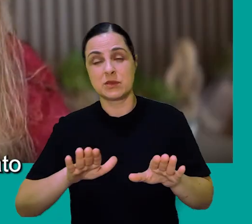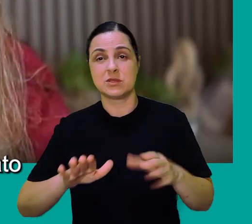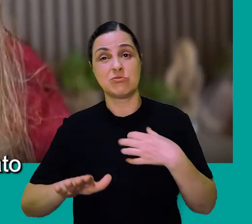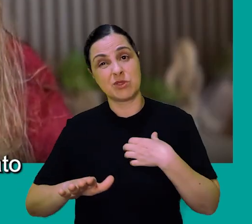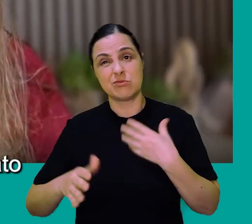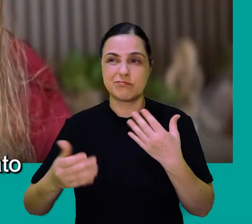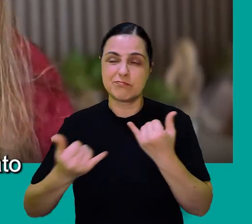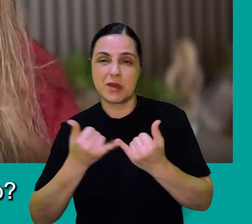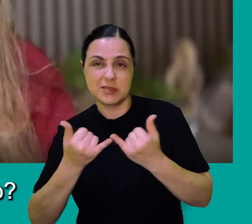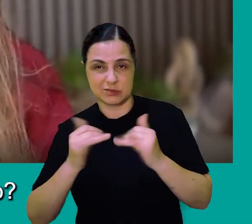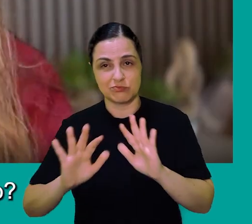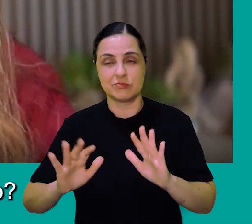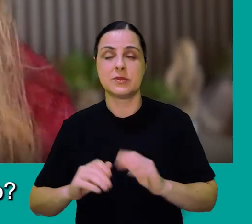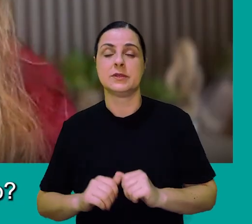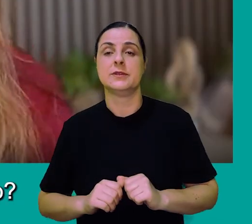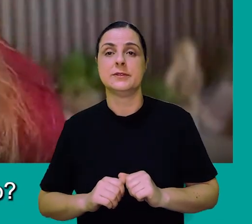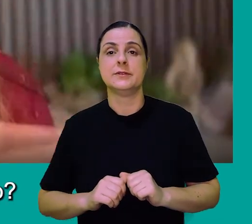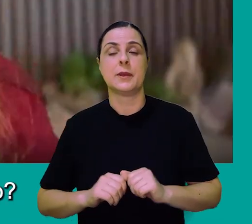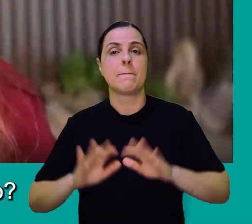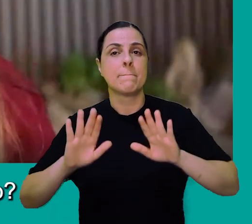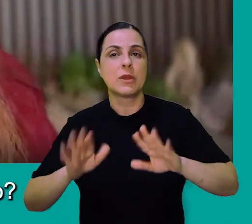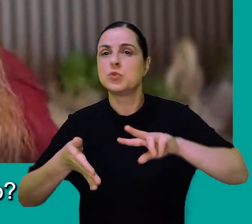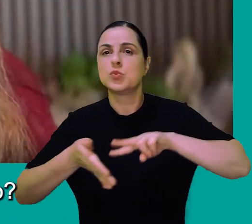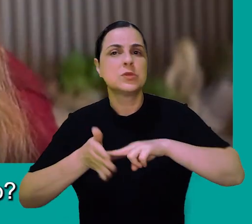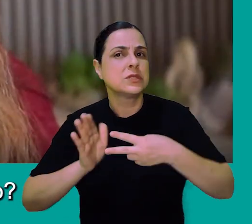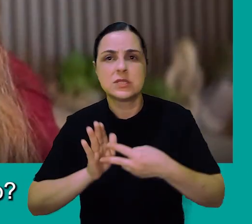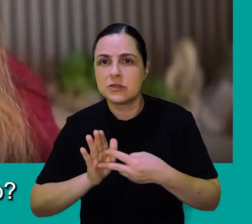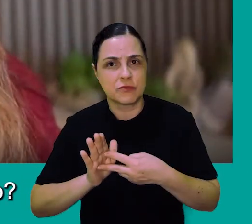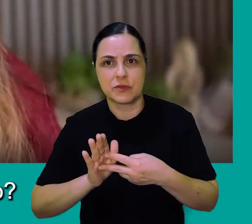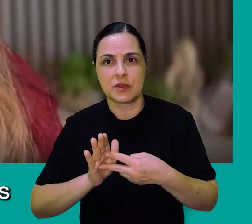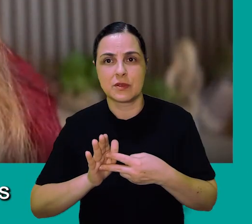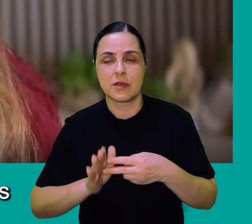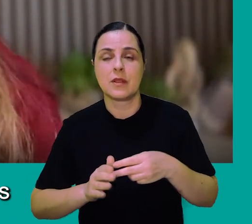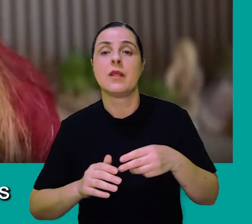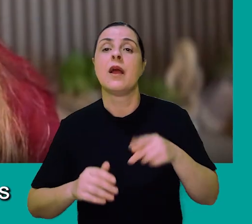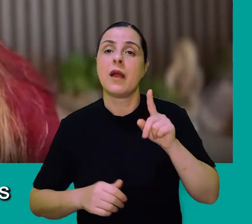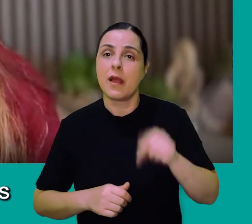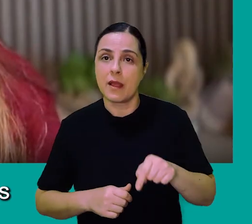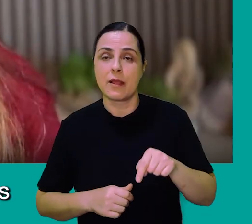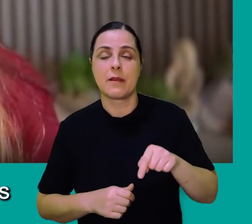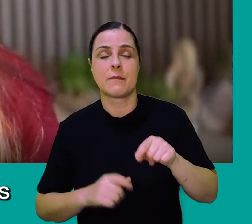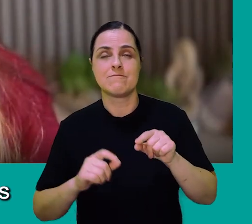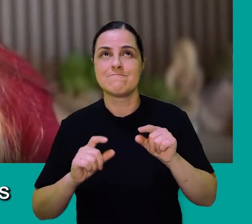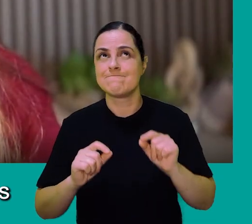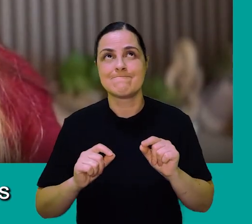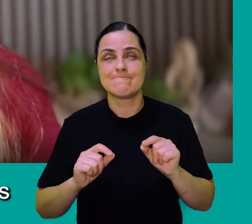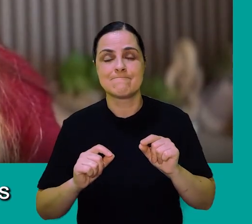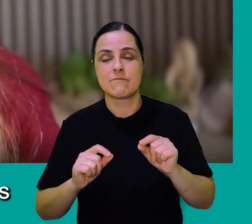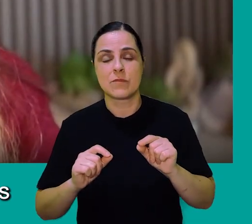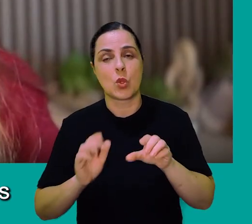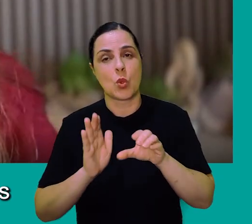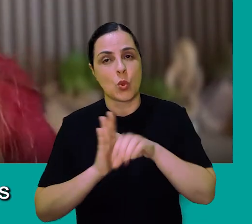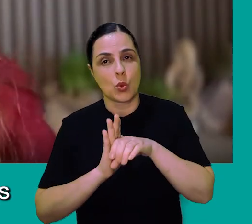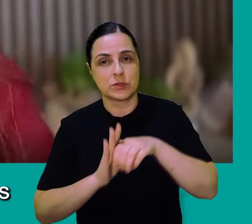outras circunstâncias. Então, o que é a bendita da microagressão? Ela acaba sendo esse